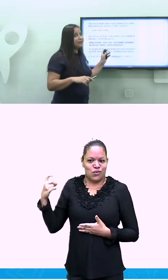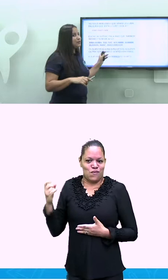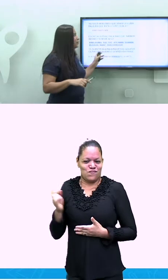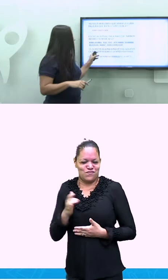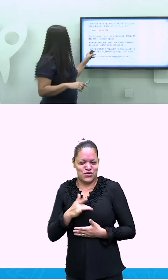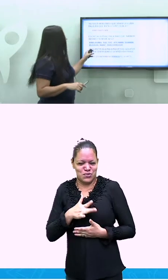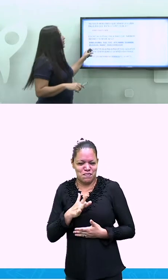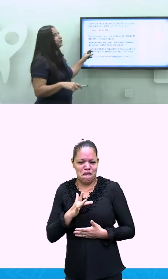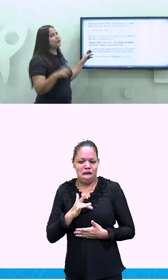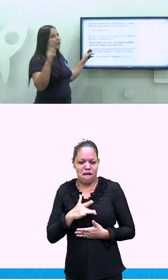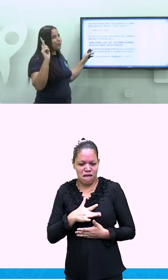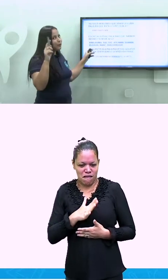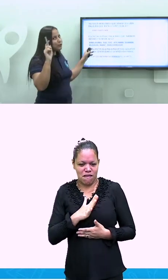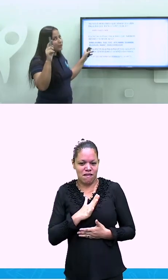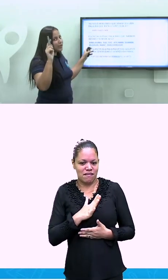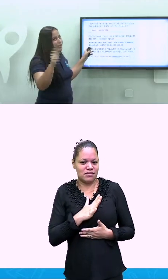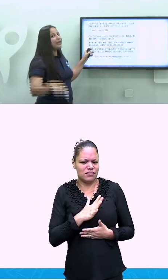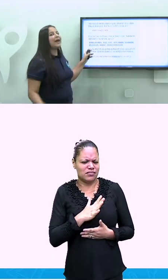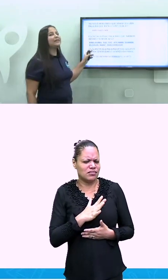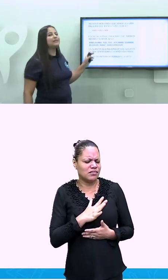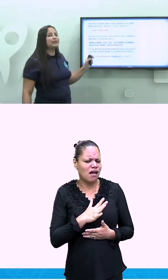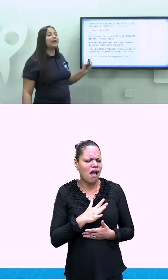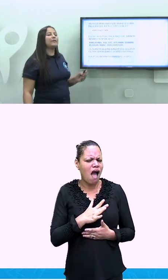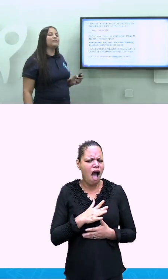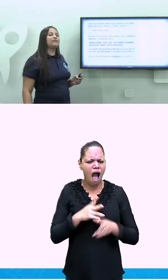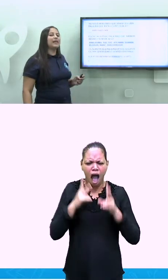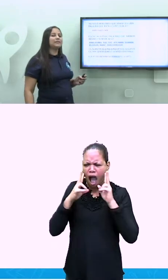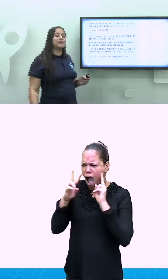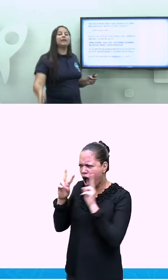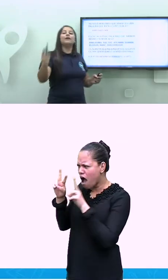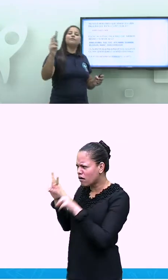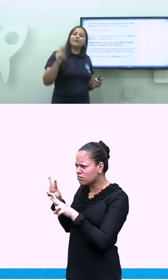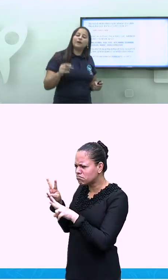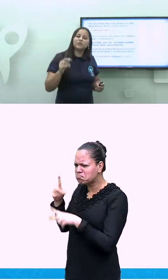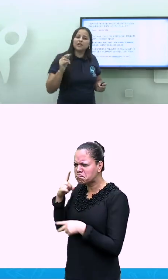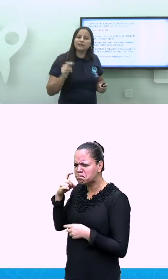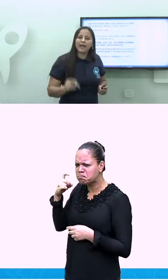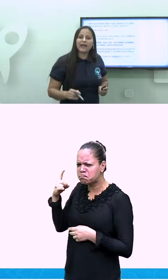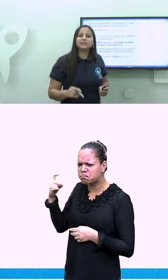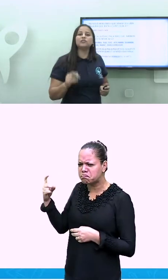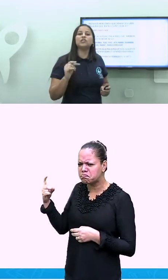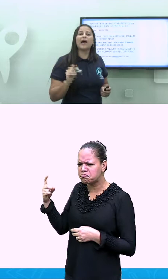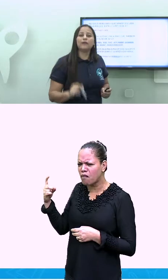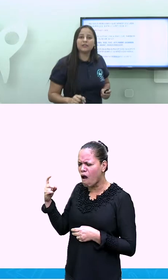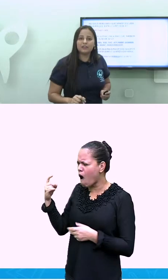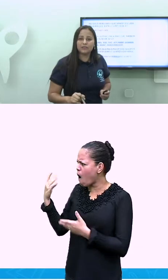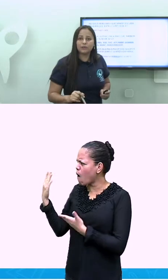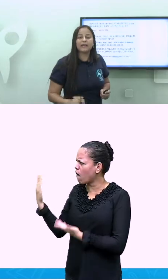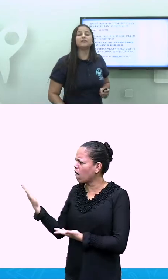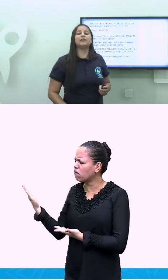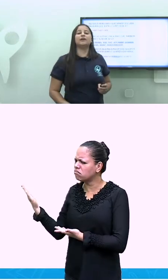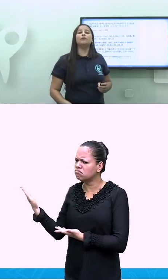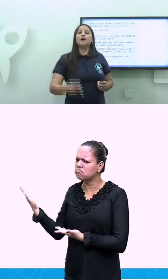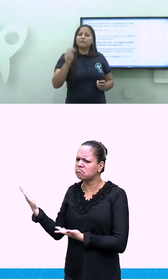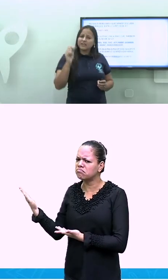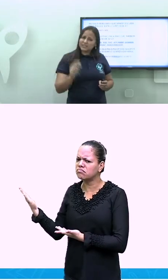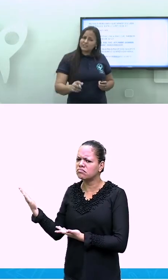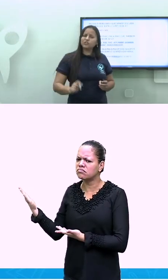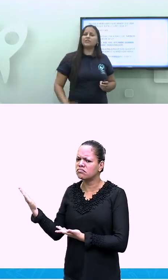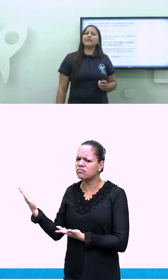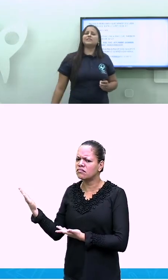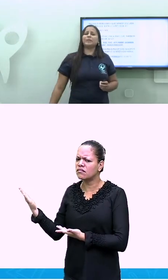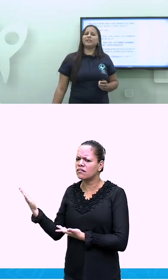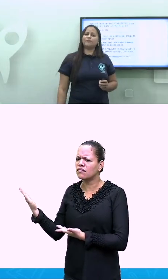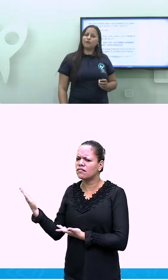Olha esse som aqui, eu acho que tem muito menino em casa na hora que a mãe vai falar assim, vamos sentar, assistir a aula da TV Educação, fazer